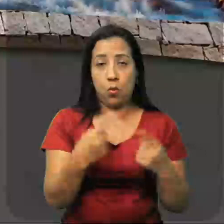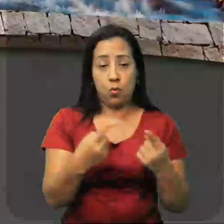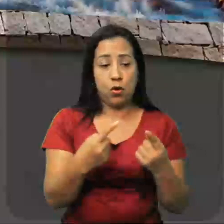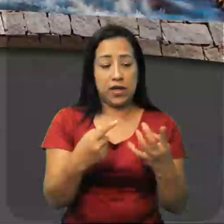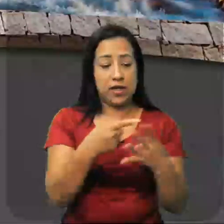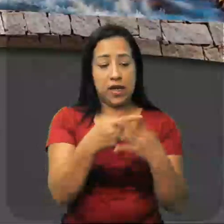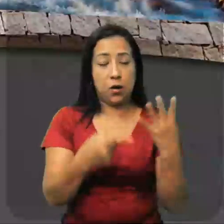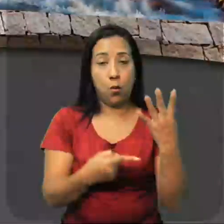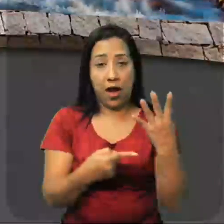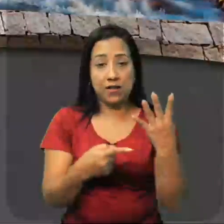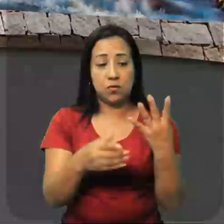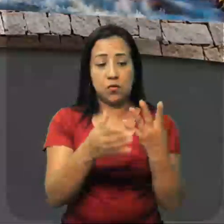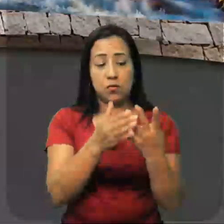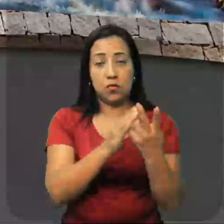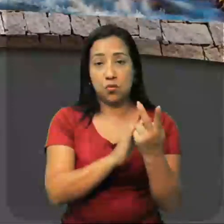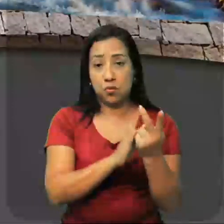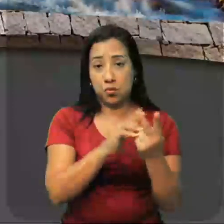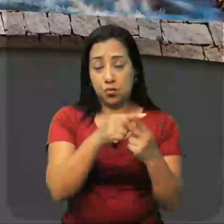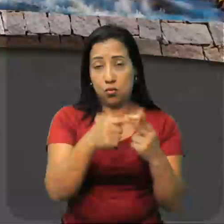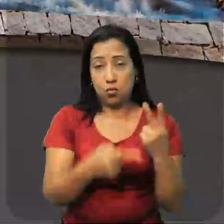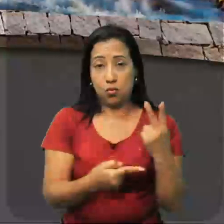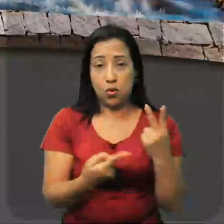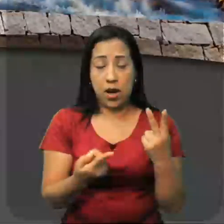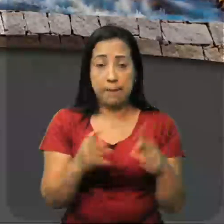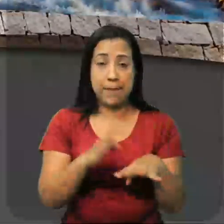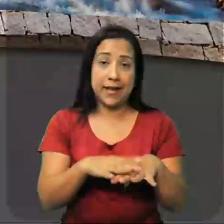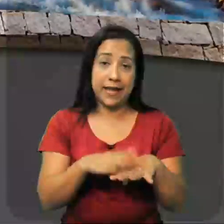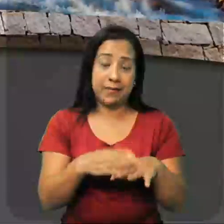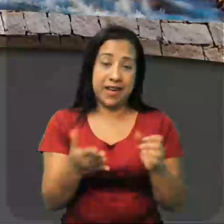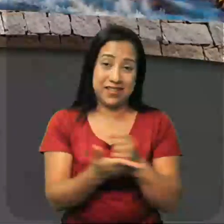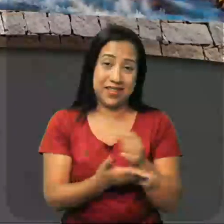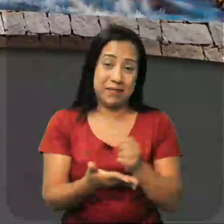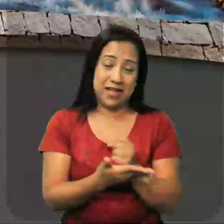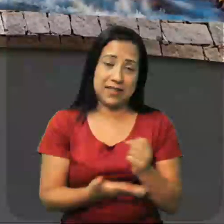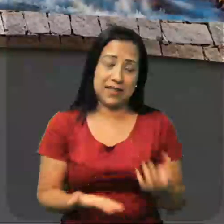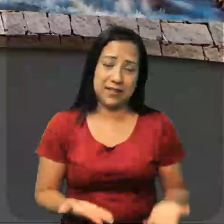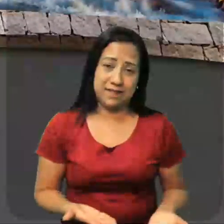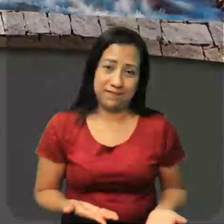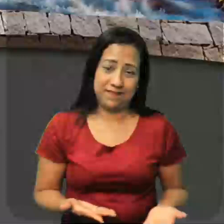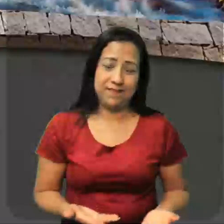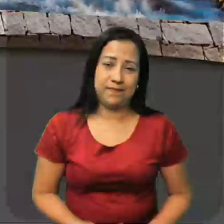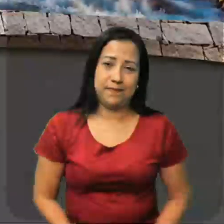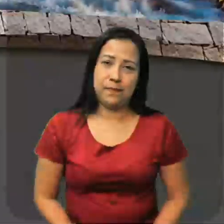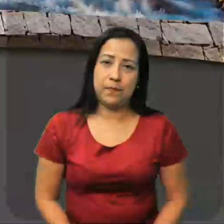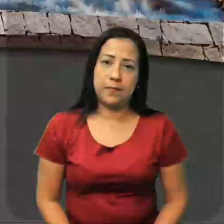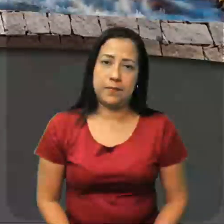fica 1. Tá? Isso é matemática básica, tá?